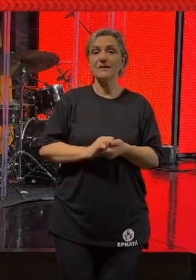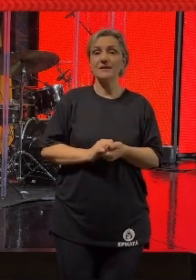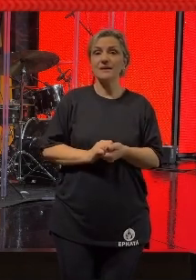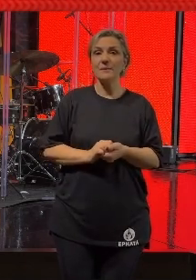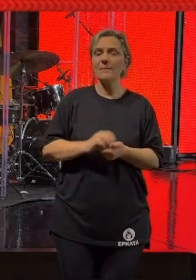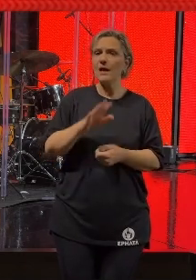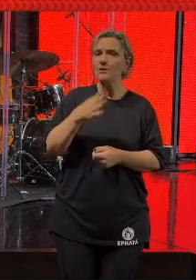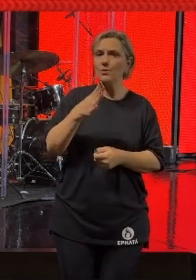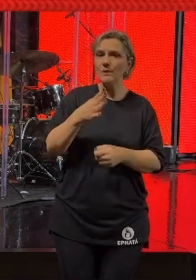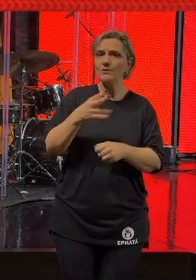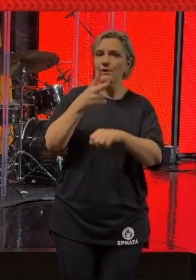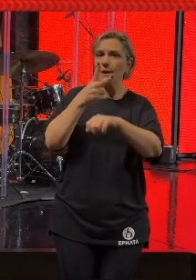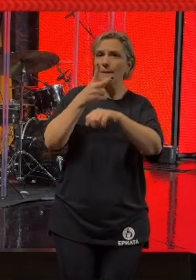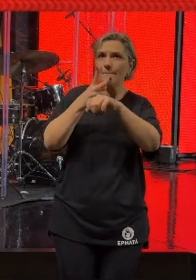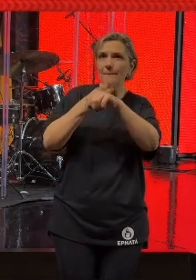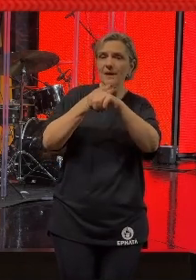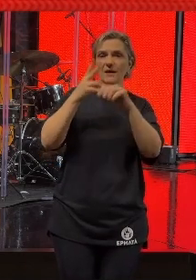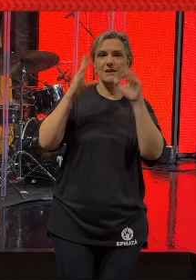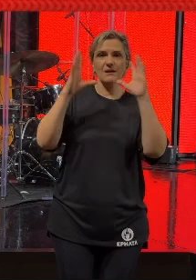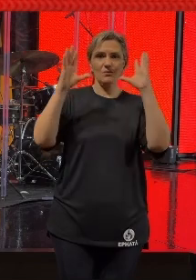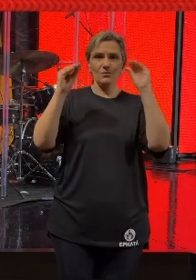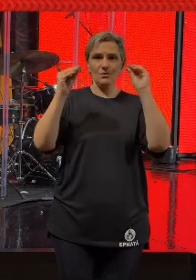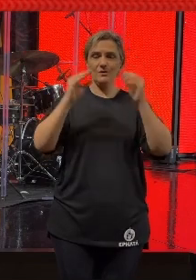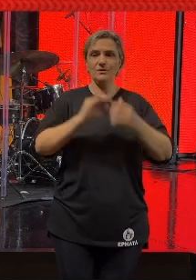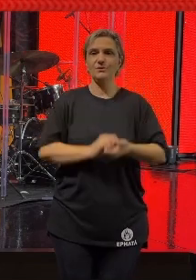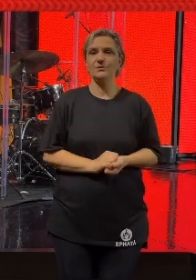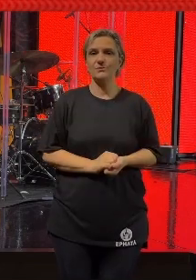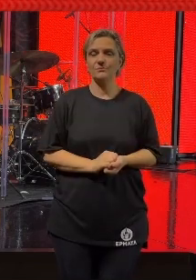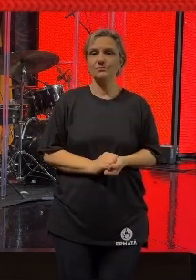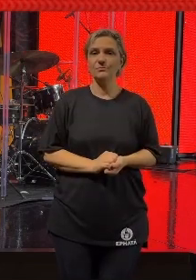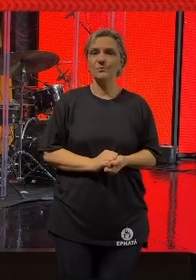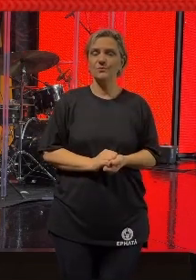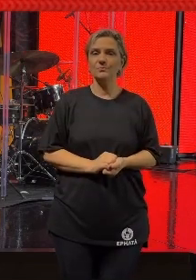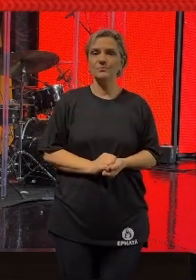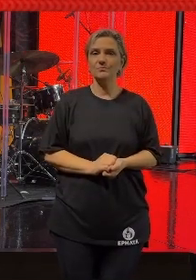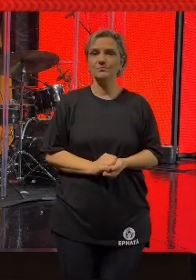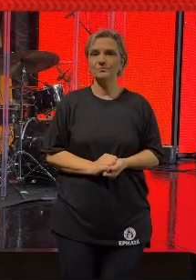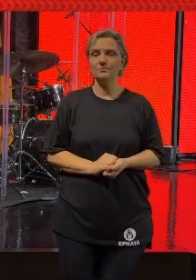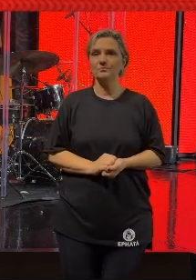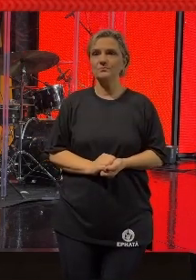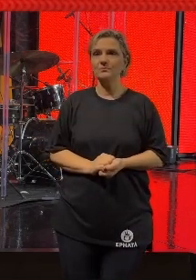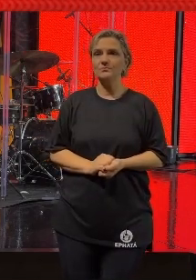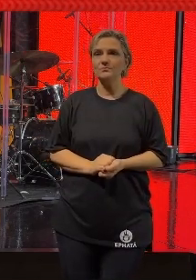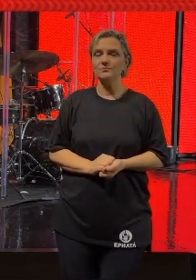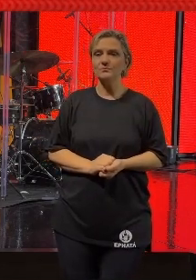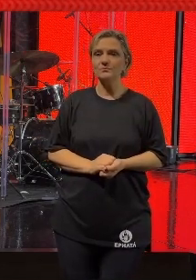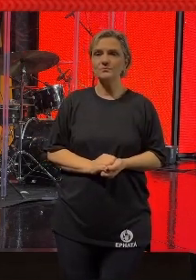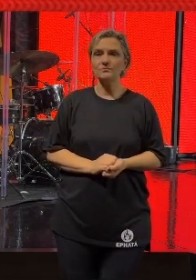meia-noite.